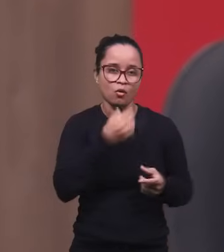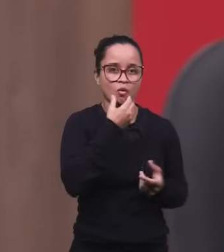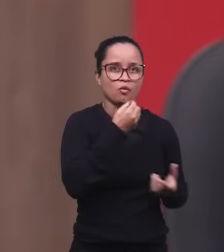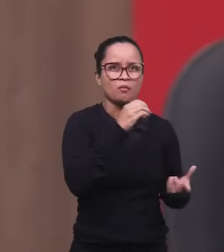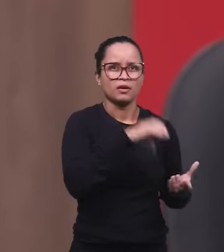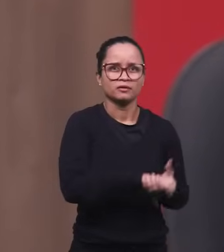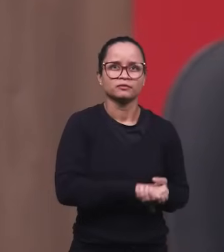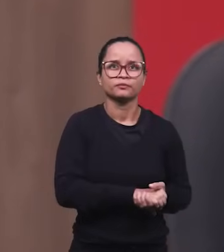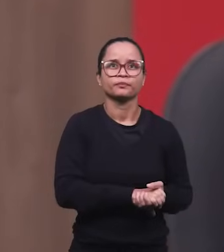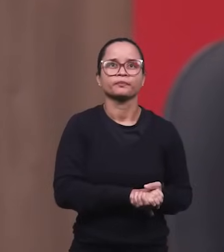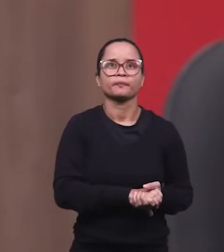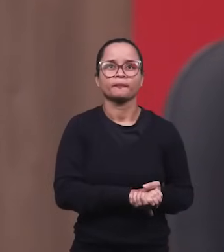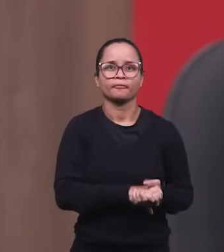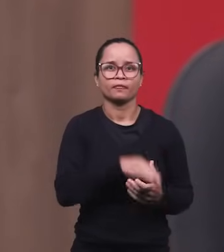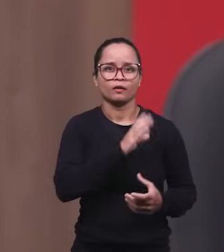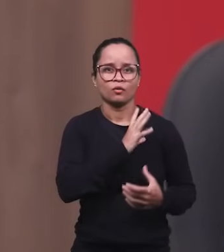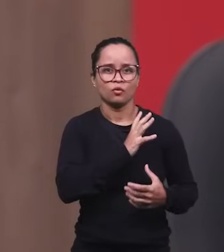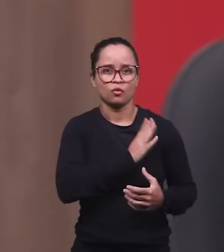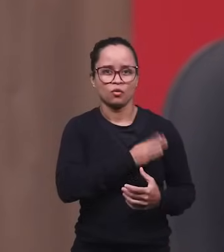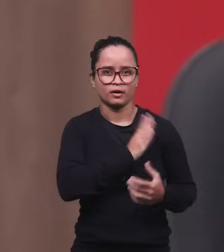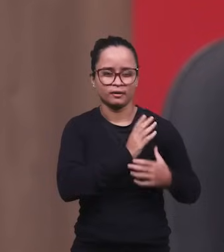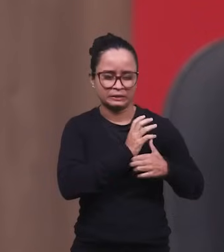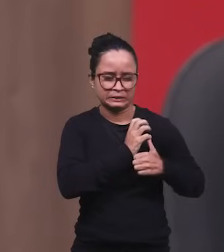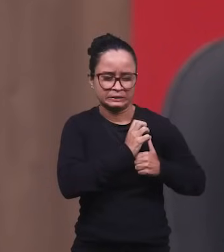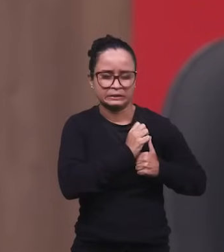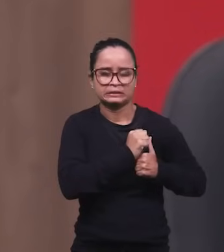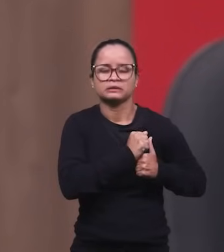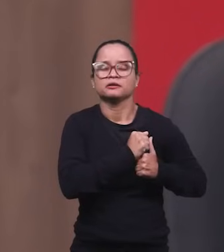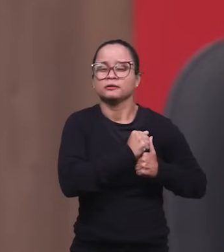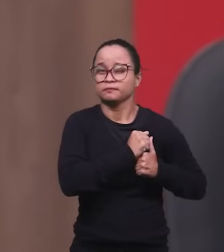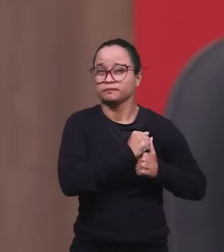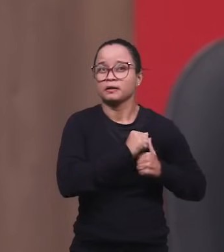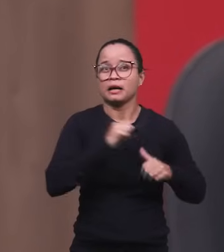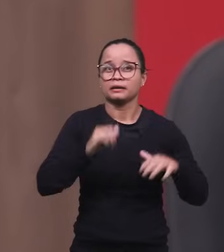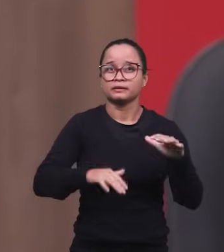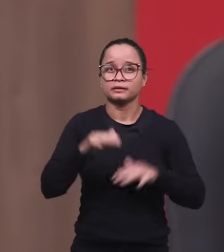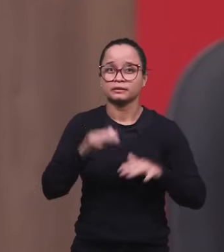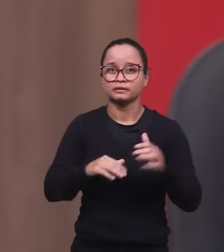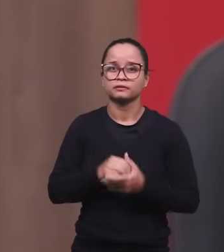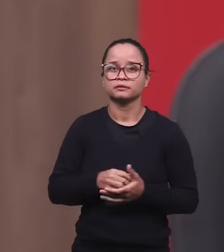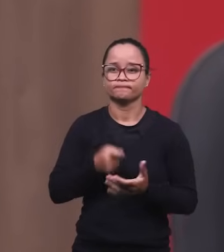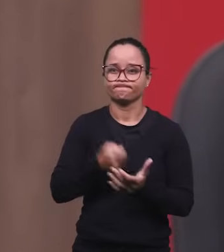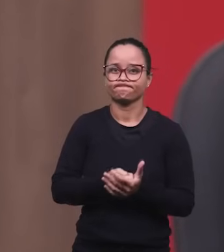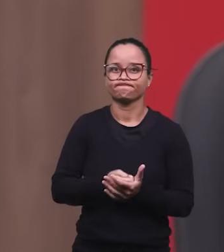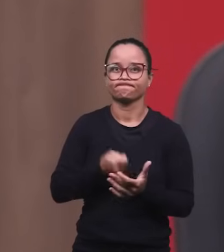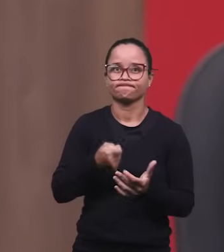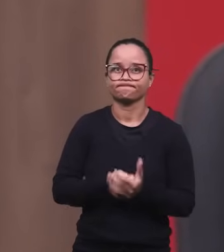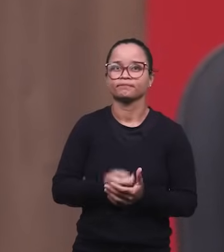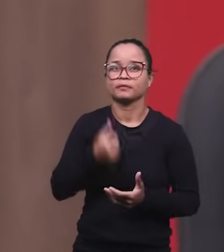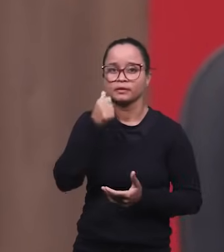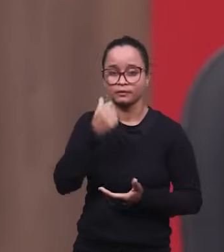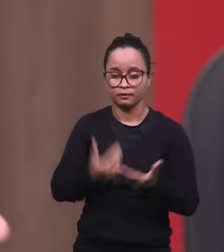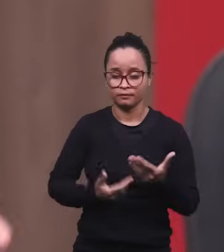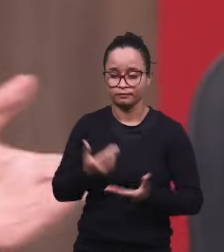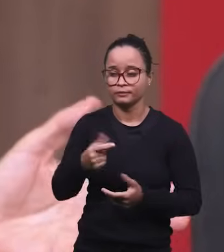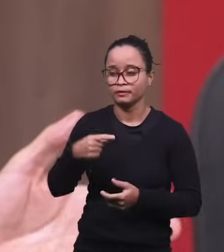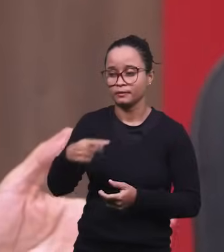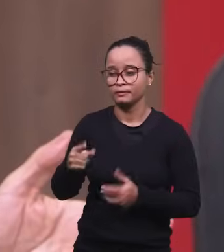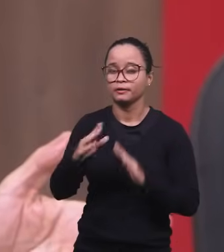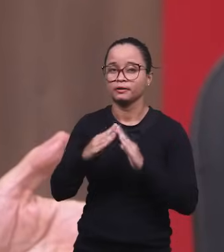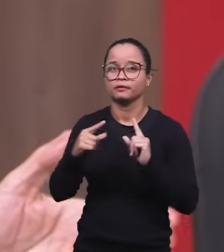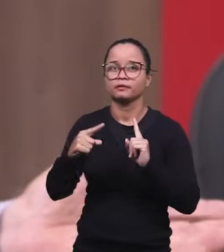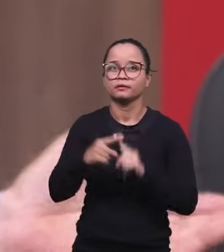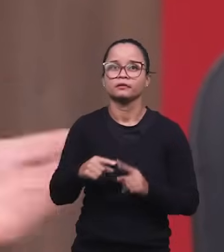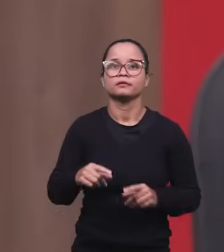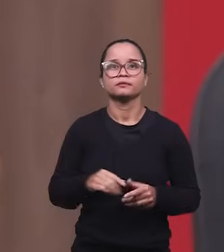um marido, um coração, não é? Fechado, endurecido, às vezes resistente para a irmã ir para a